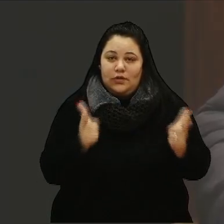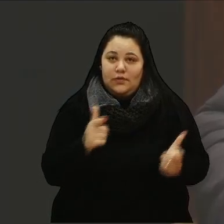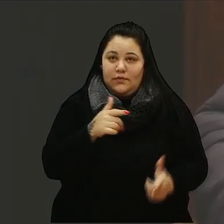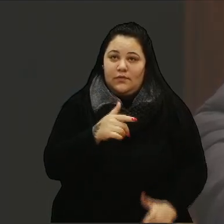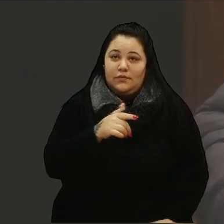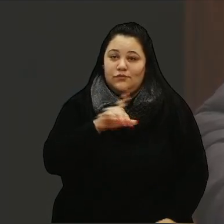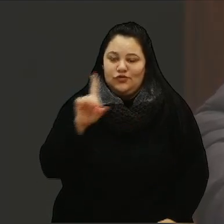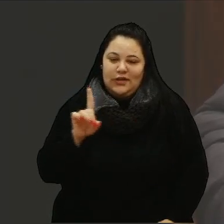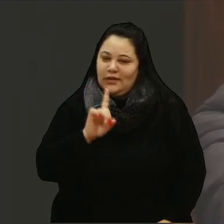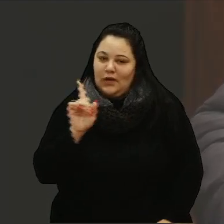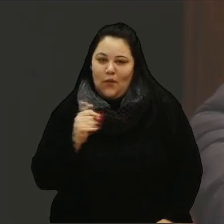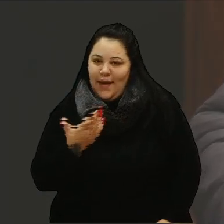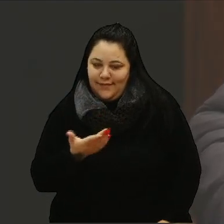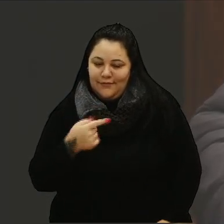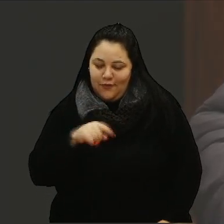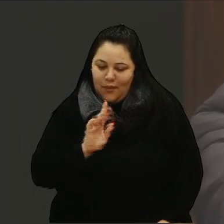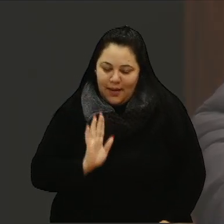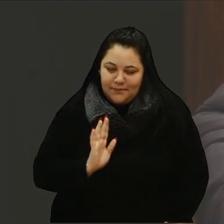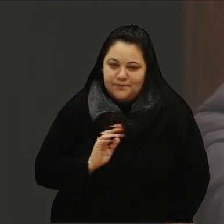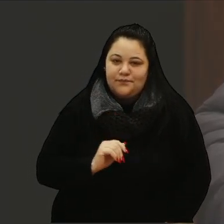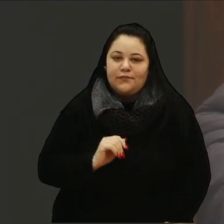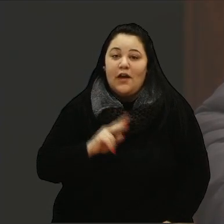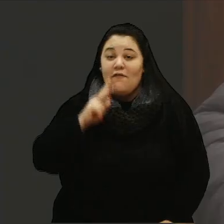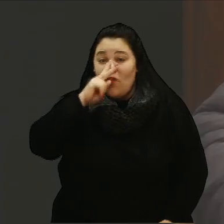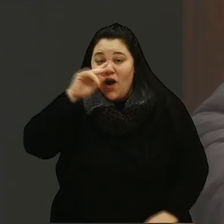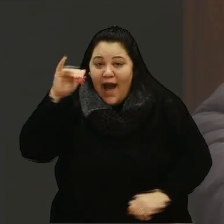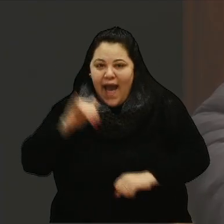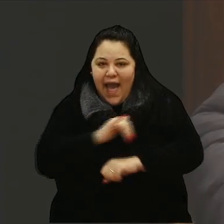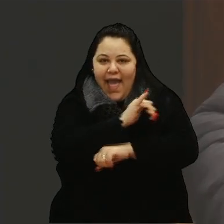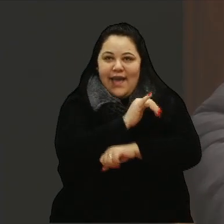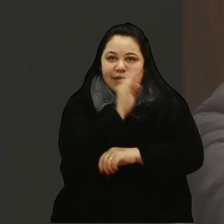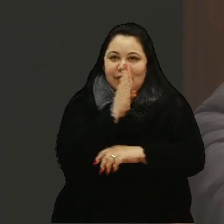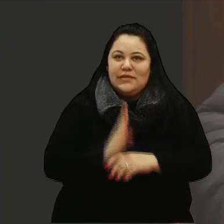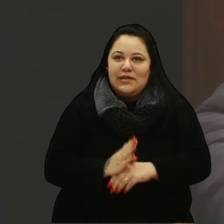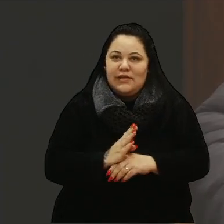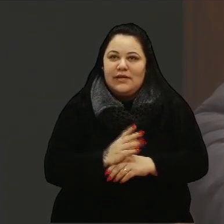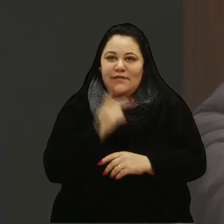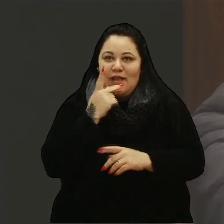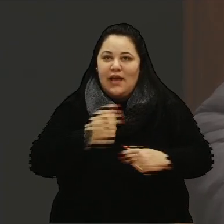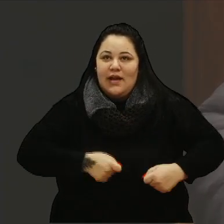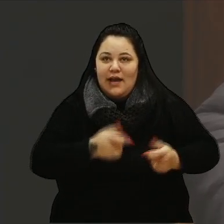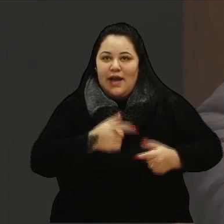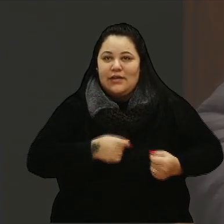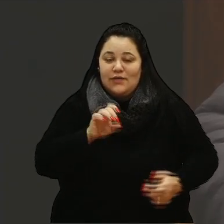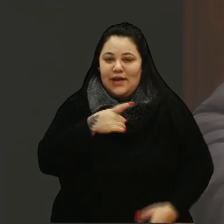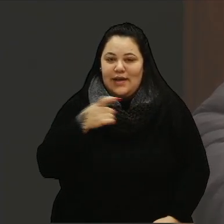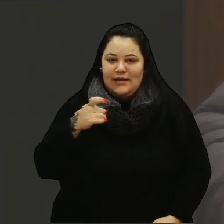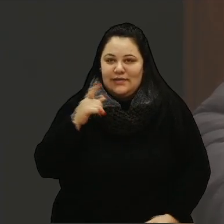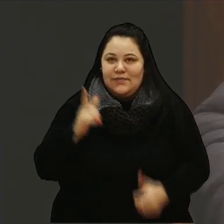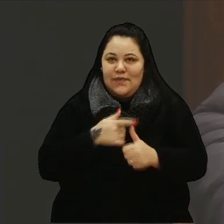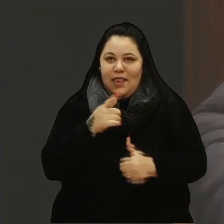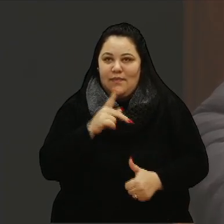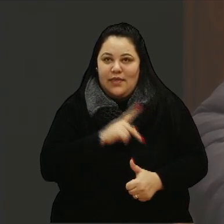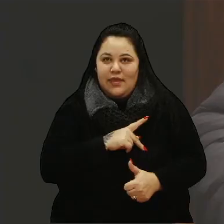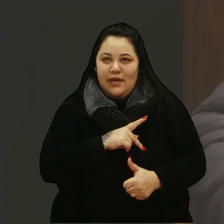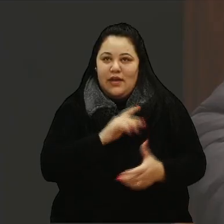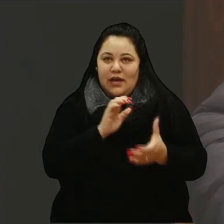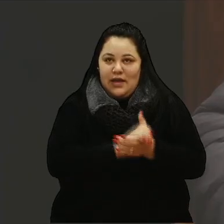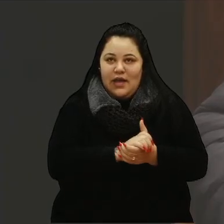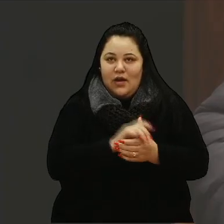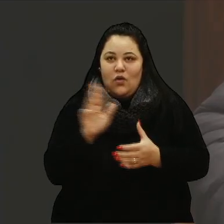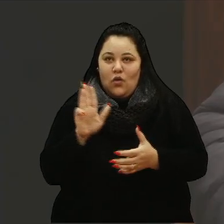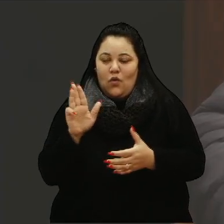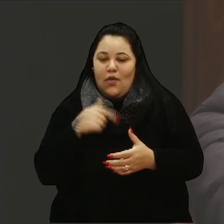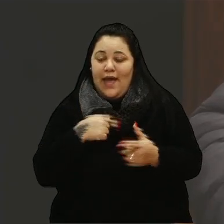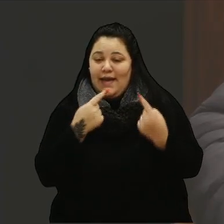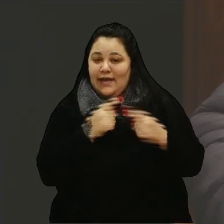Mas vamos lá. Força Aérea Brasileira põe sigilo de 5 anos em gasto para trazer a ex-primeira-dama do Peru ao Brasil. O governo Lula tem sido alvo de críticas